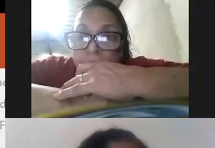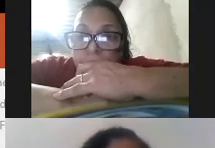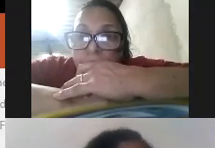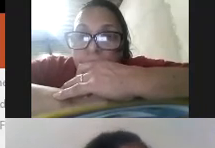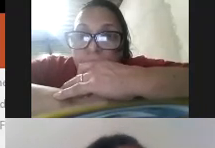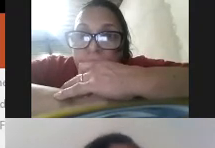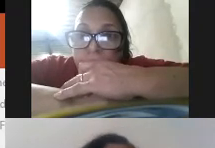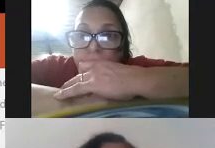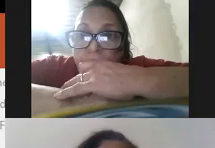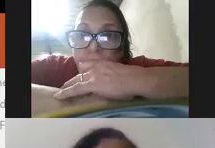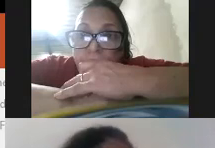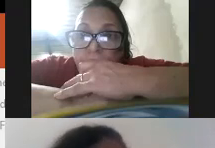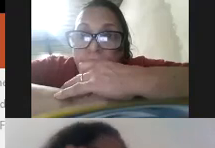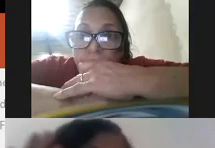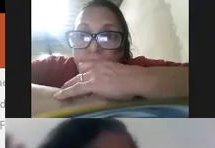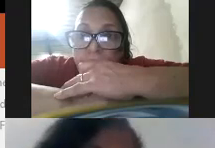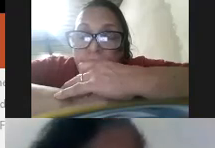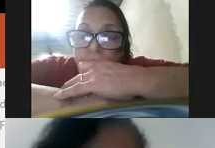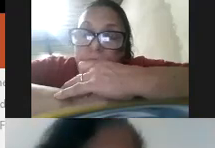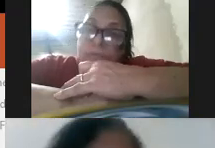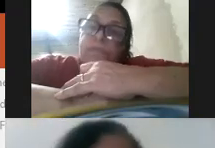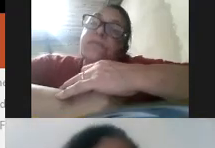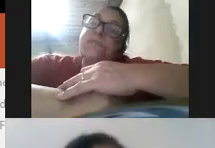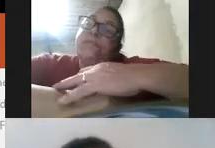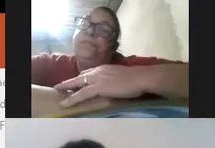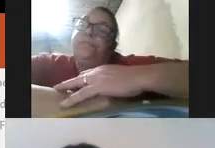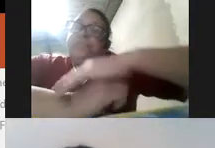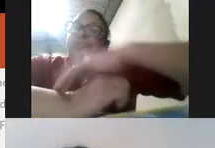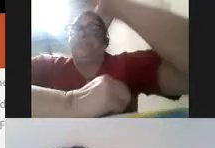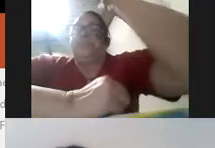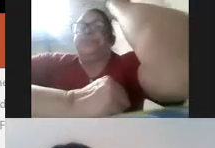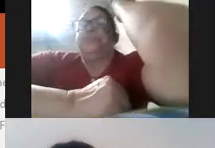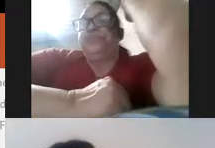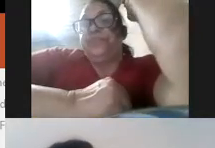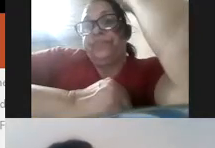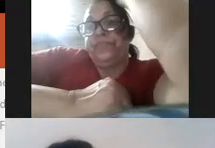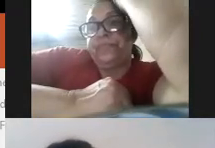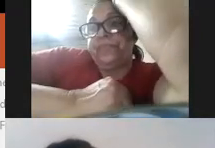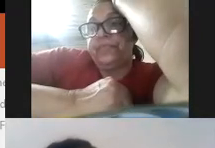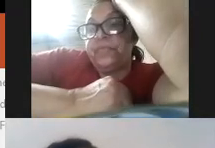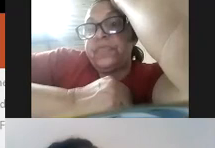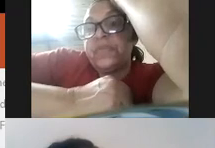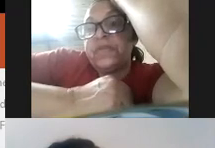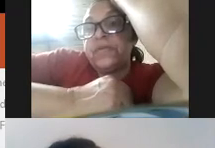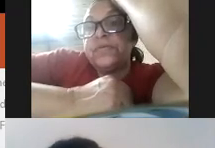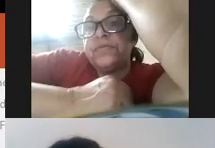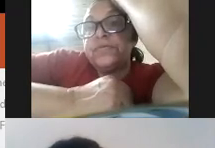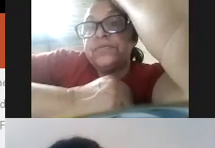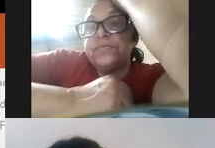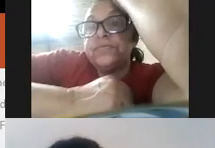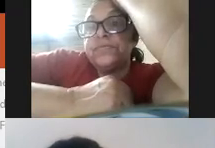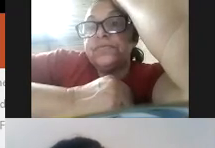virar. Mas, professora, vamos supor, eu não quero virar o meu cliente, eu quero levantar ele. Eu quero colocar ele na